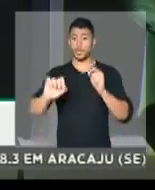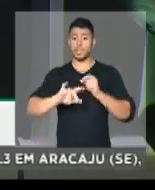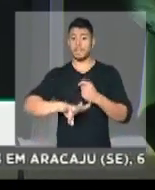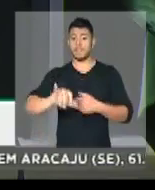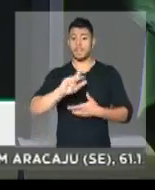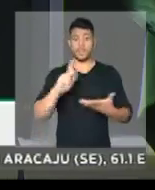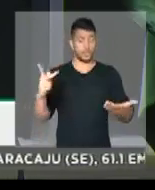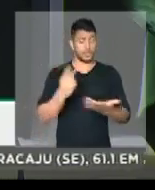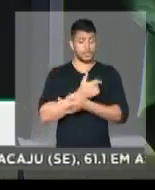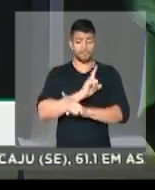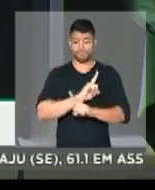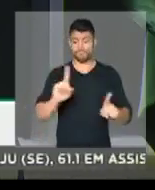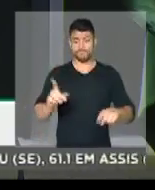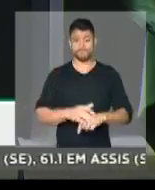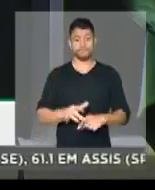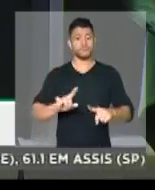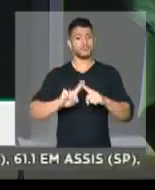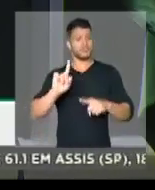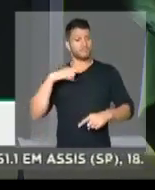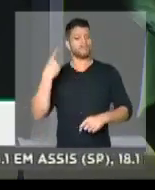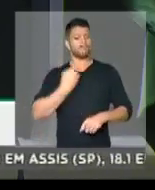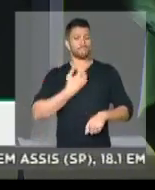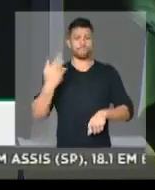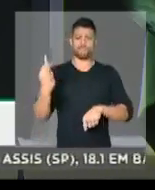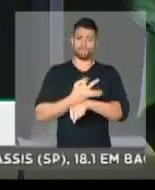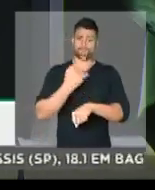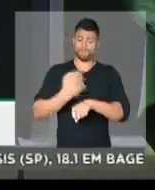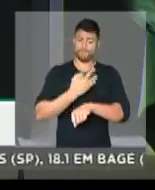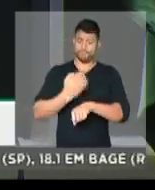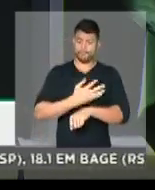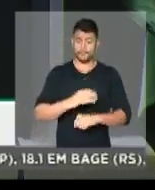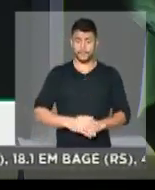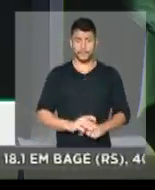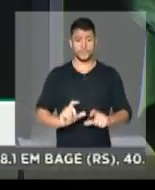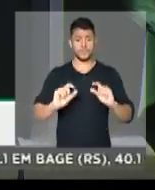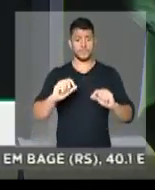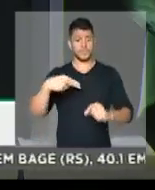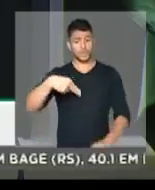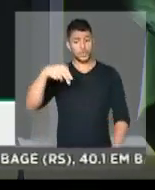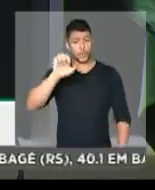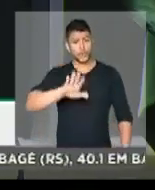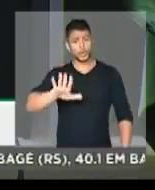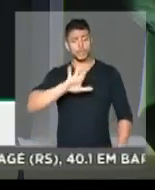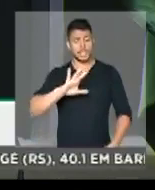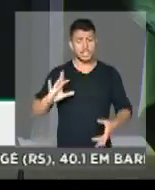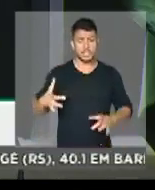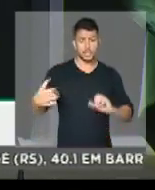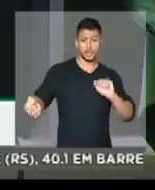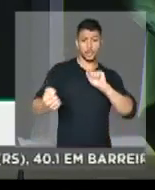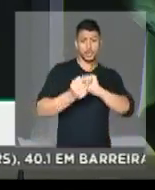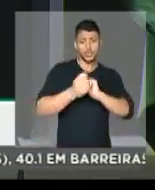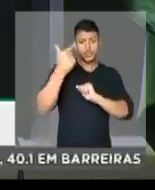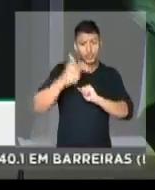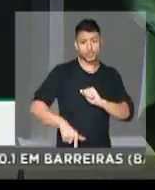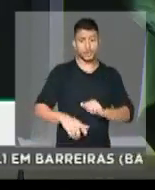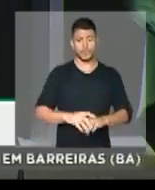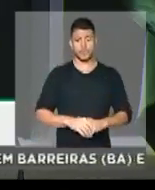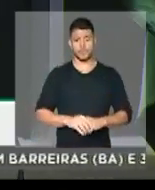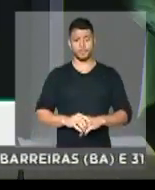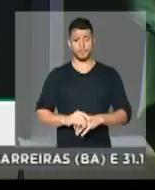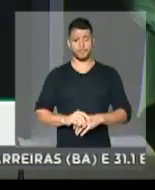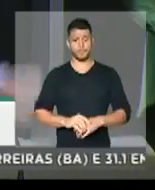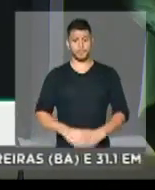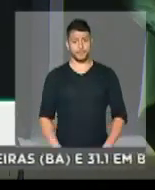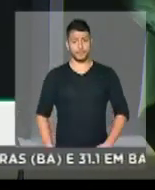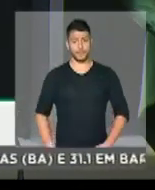Só quero dizer uma coisa, nós vamos resistir. O Nordeste do Brasil está mais unido do que nunca. Bolsonaro